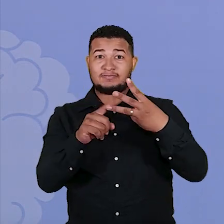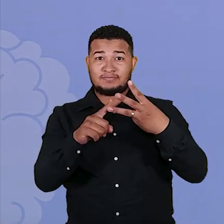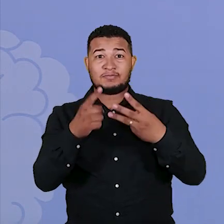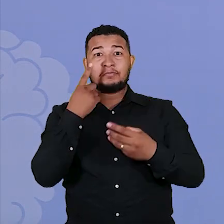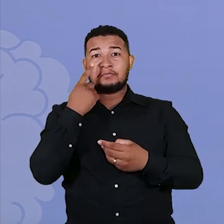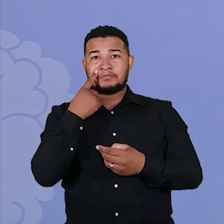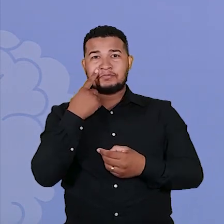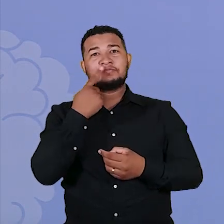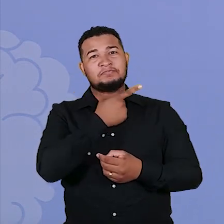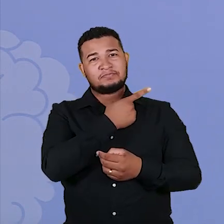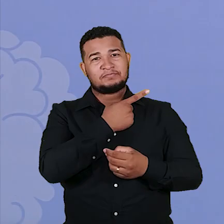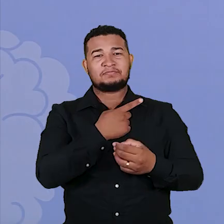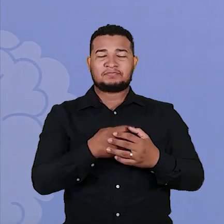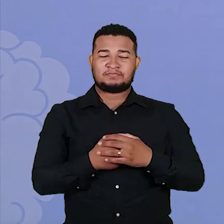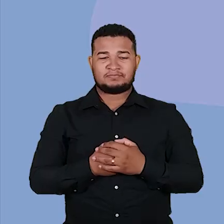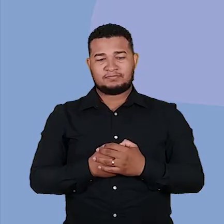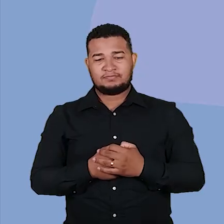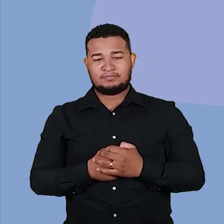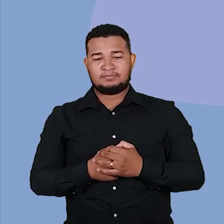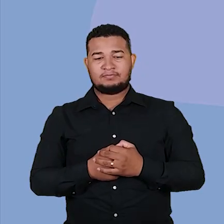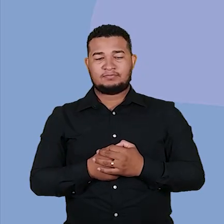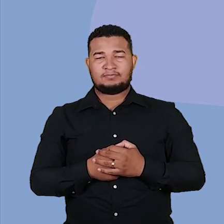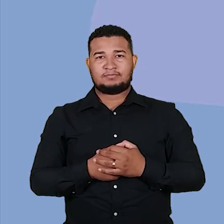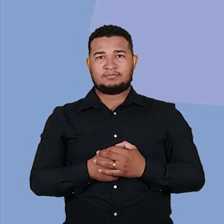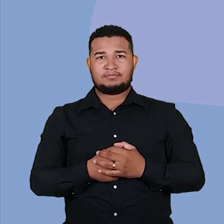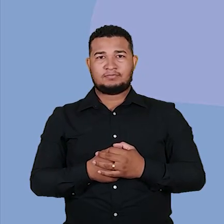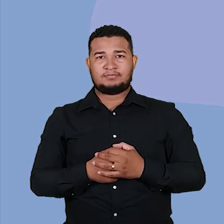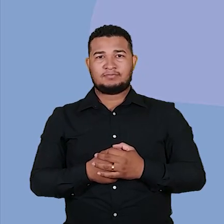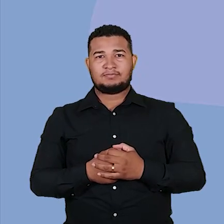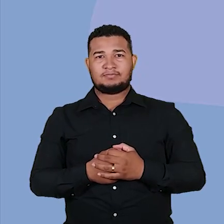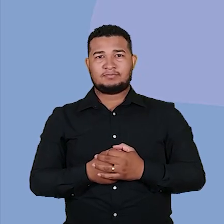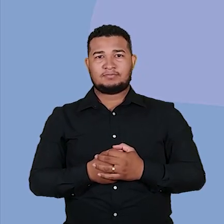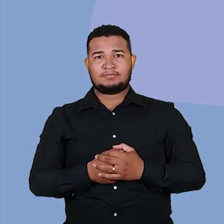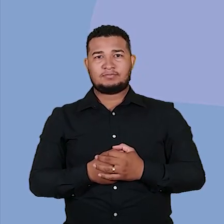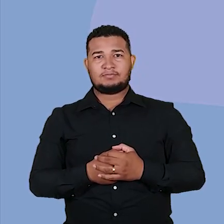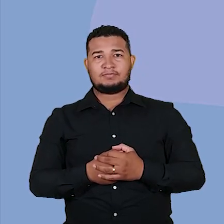que tem a ver acontecendo a lei de newton e aí